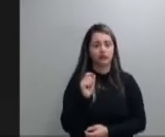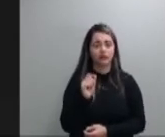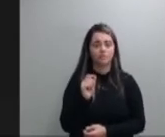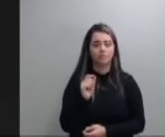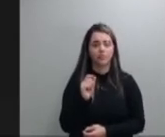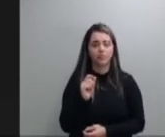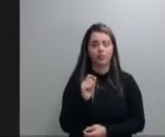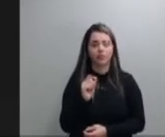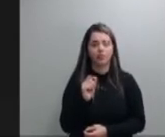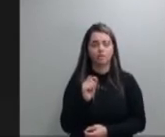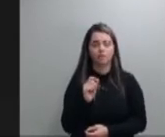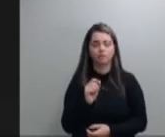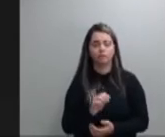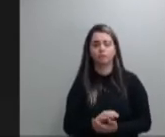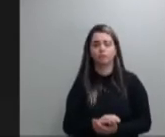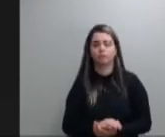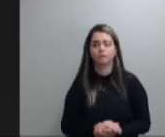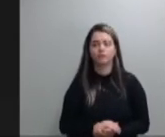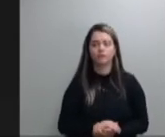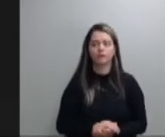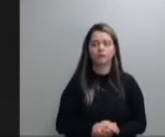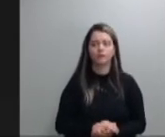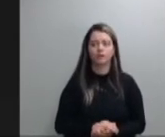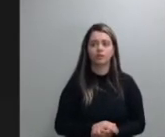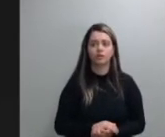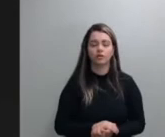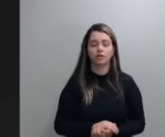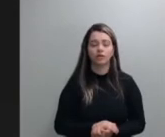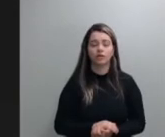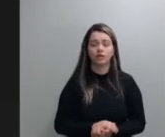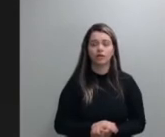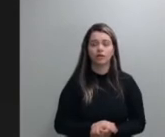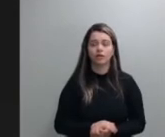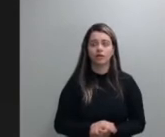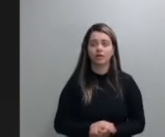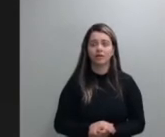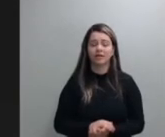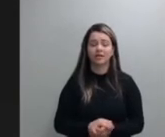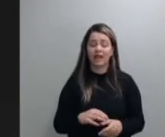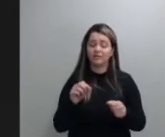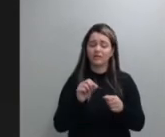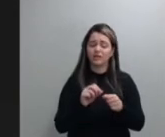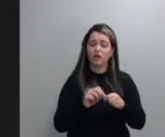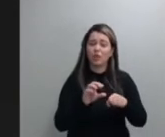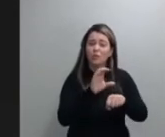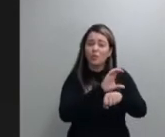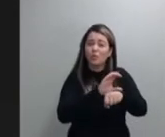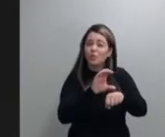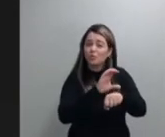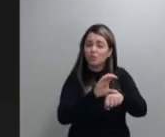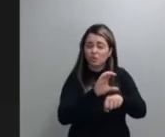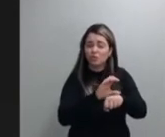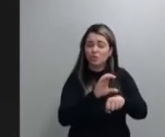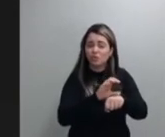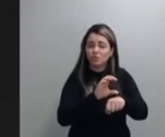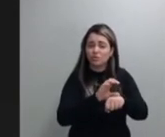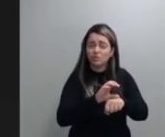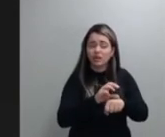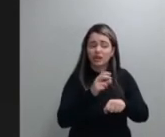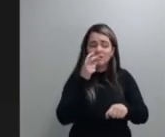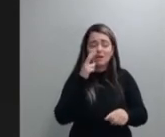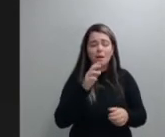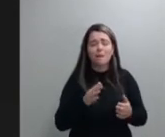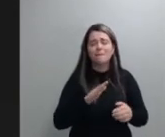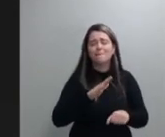debate, sobretudo para anotar o fato de que esse concurso já conta com mais de sete anos de tramitação e urge por uma